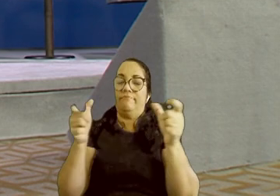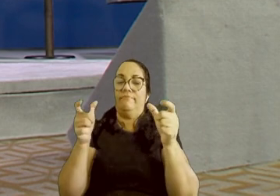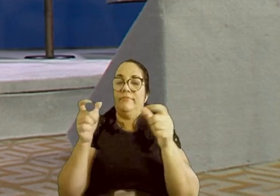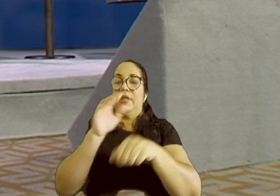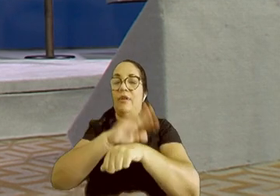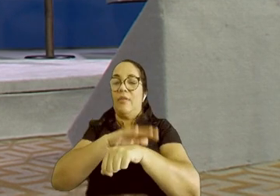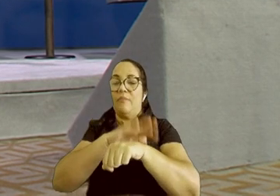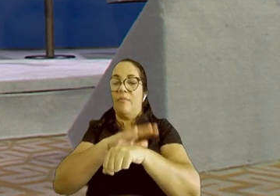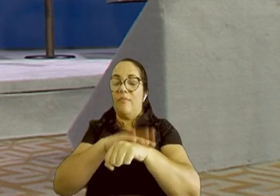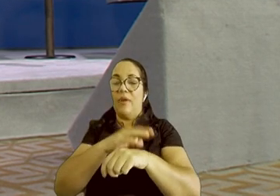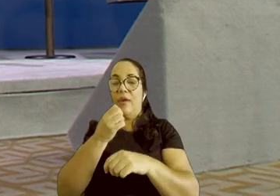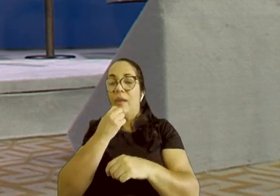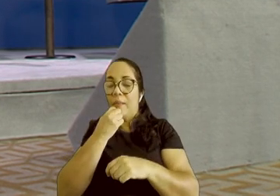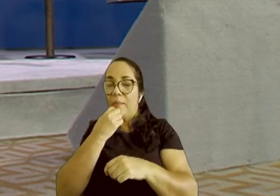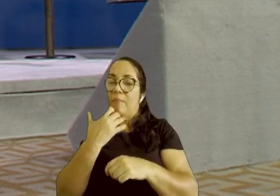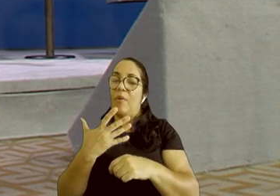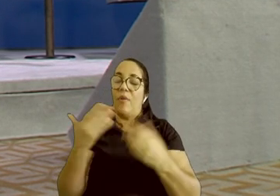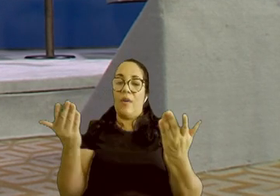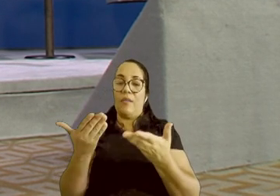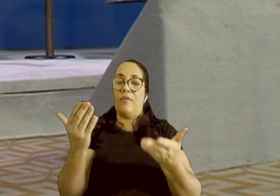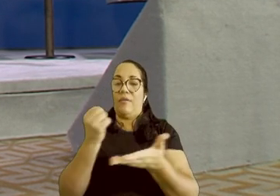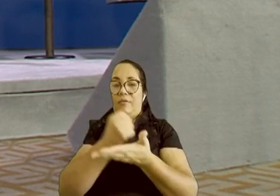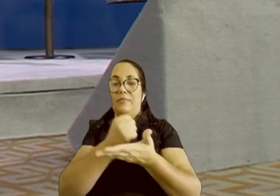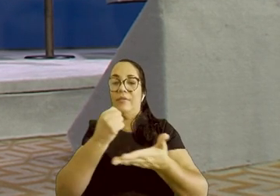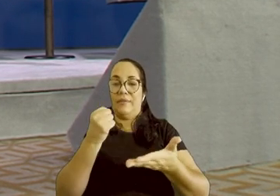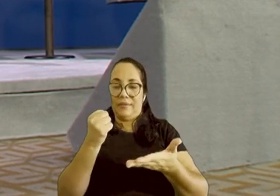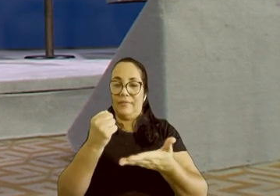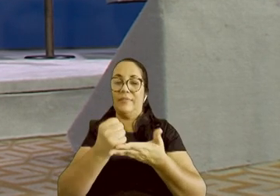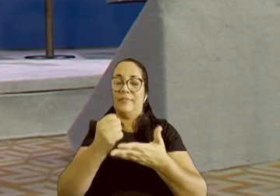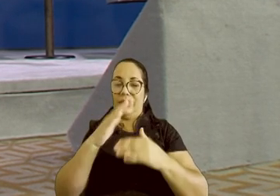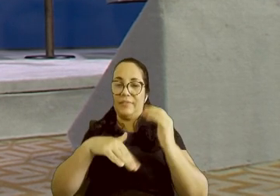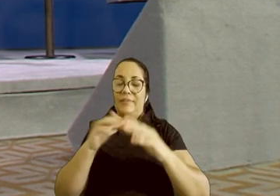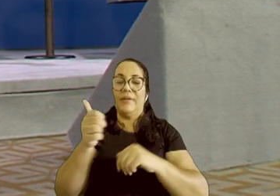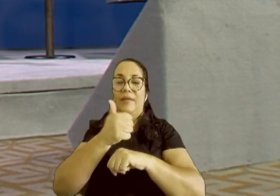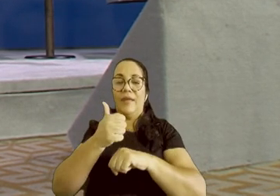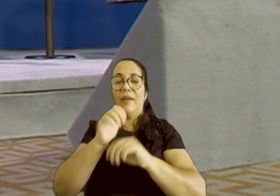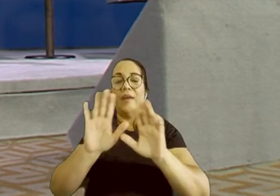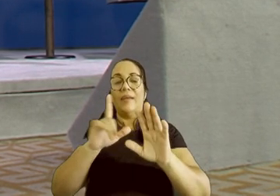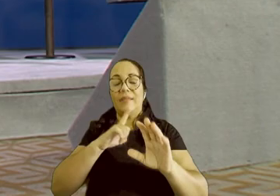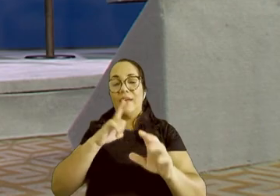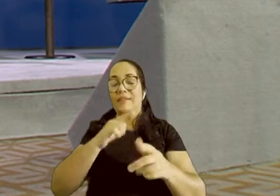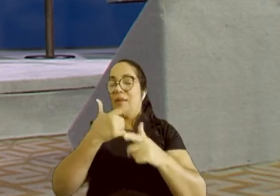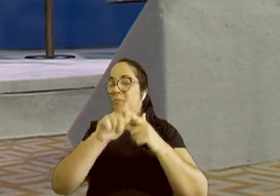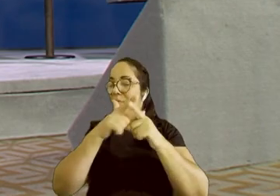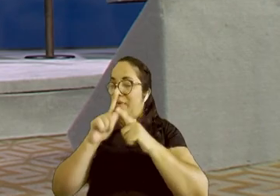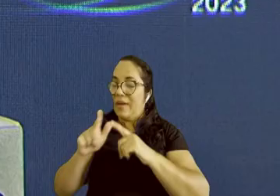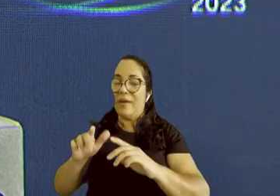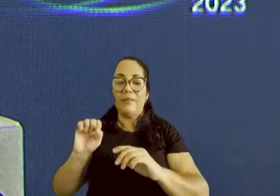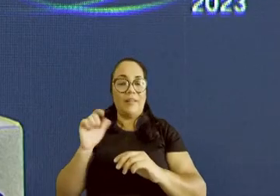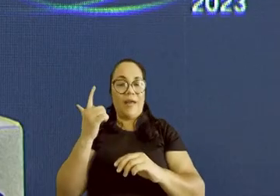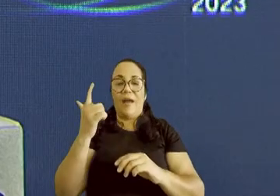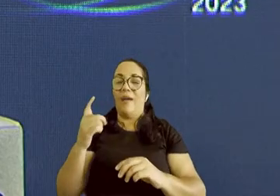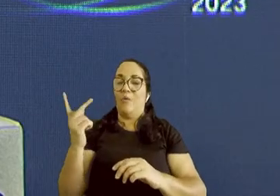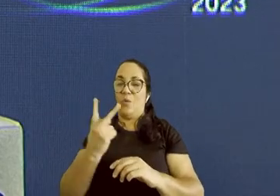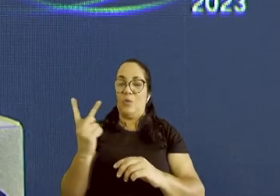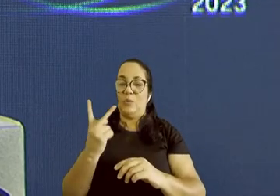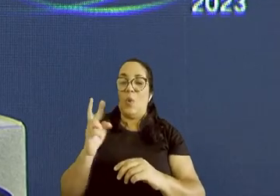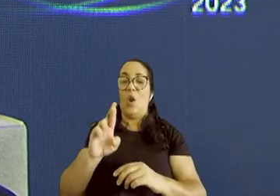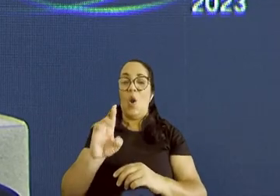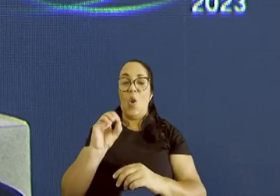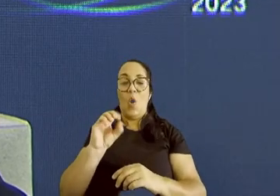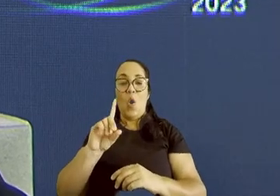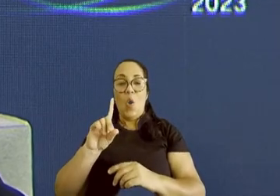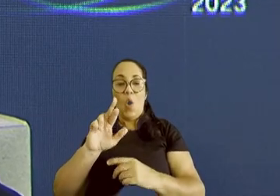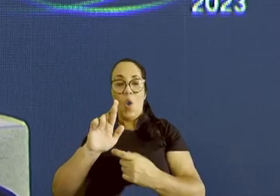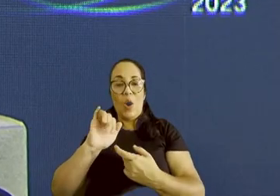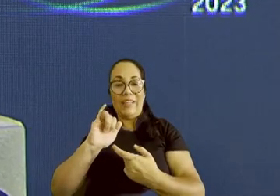enfim a gente ainda tá passando por argumentações os Rodrigues aqui estão mais tranquilos mas é um momento que a gente tá